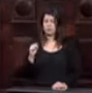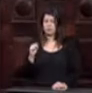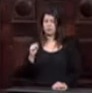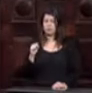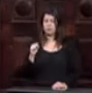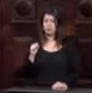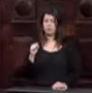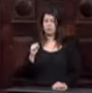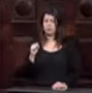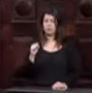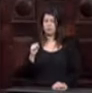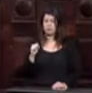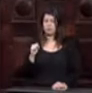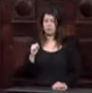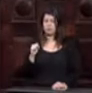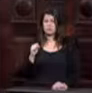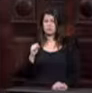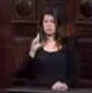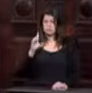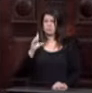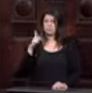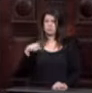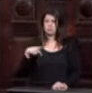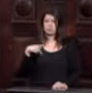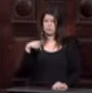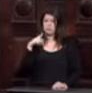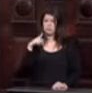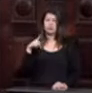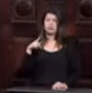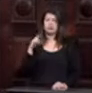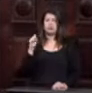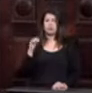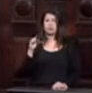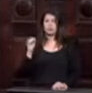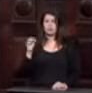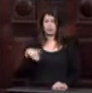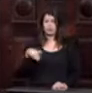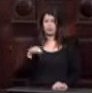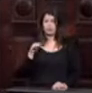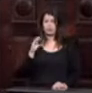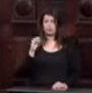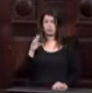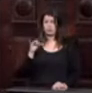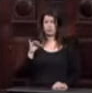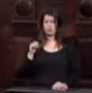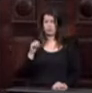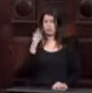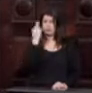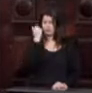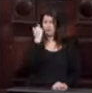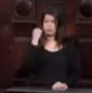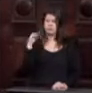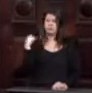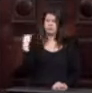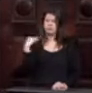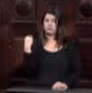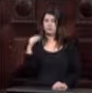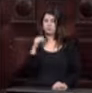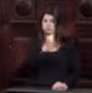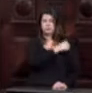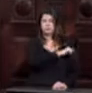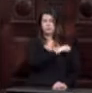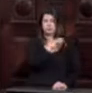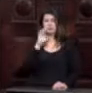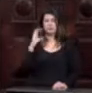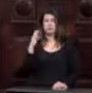como ele disse hoje cedo, Luiz Paulo, Serafine, Marcelo, Osório, Valdec, Eliomar, Marta, Enfermeira